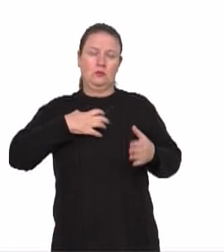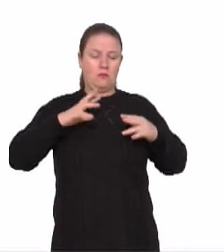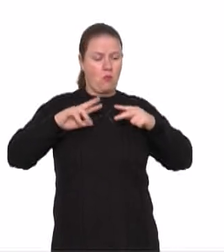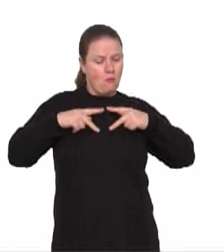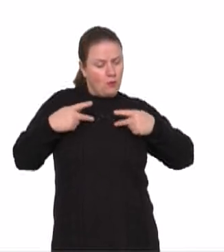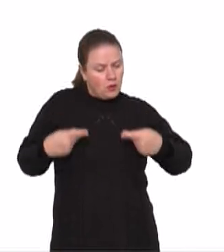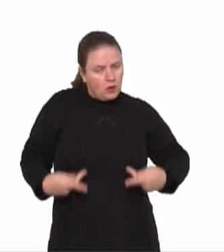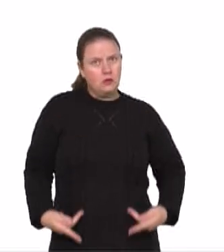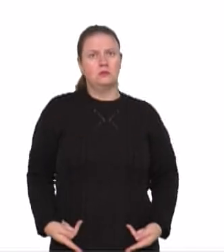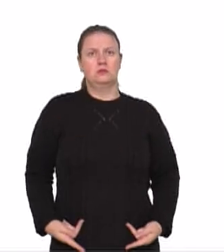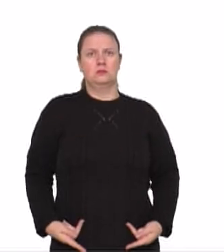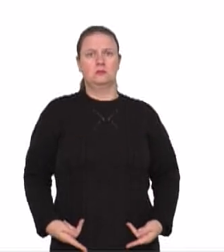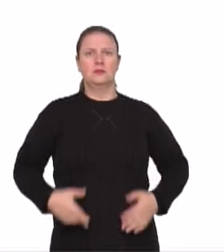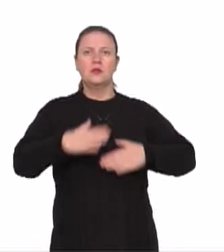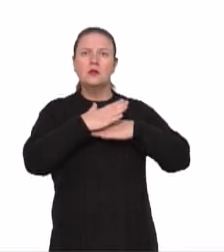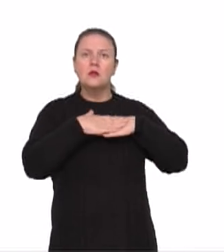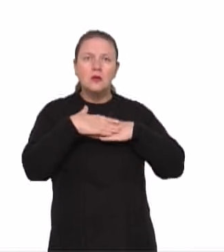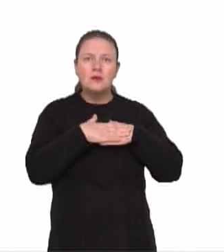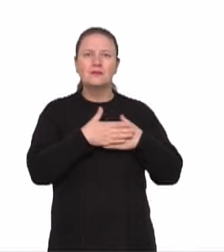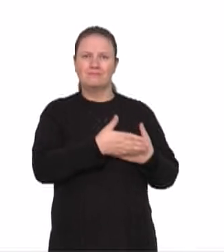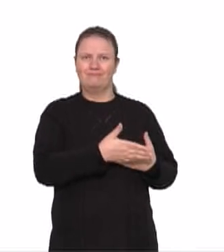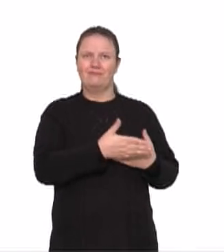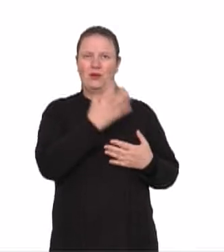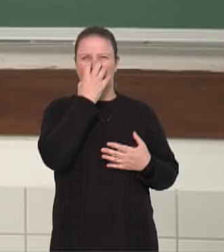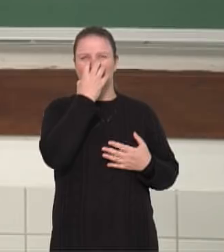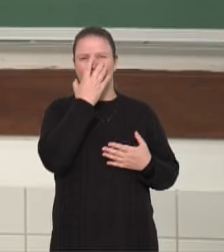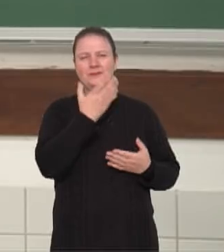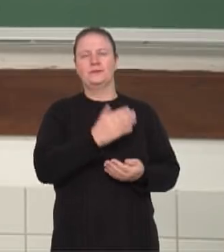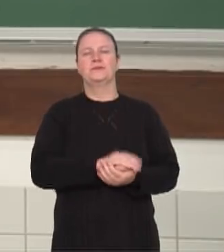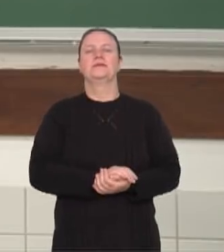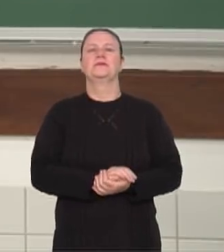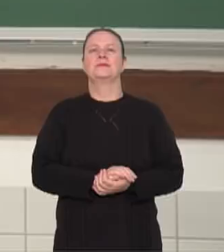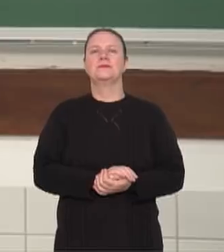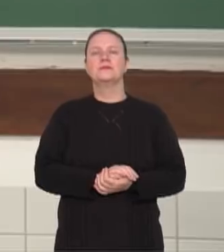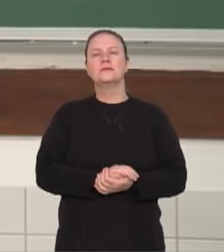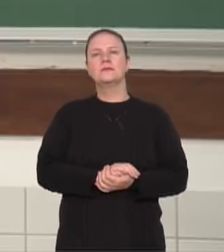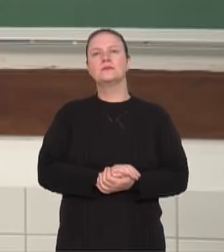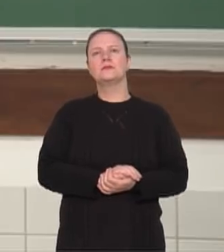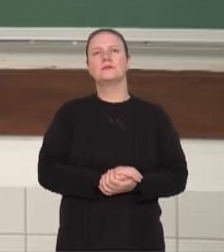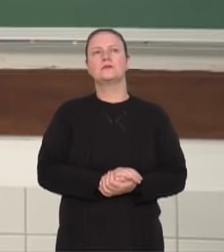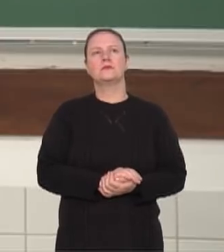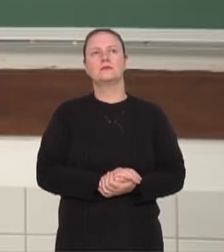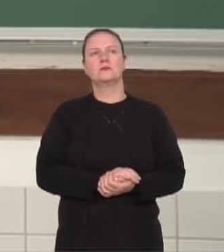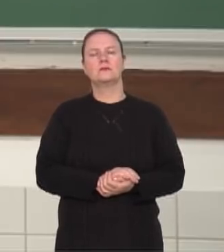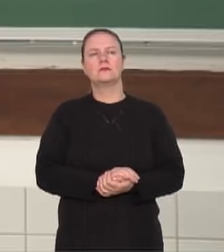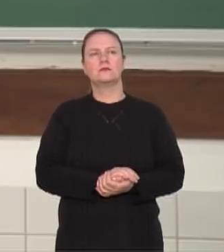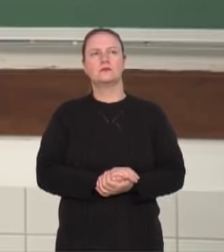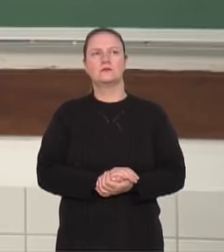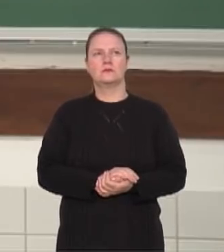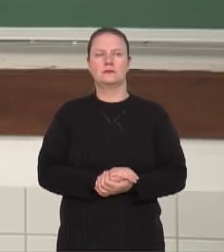do verbo usar. E para resolver o problema do excesso de cães na rua. Certo?